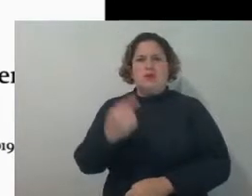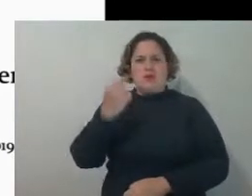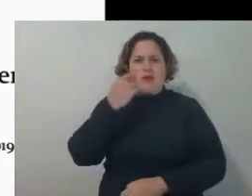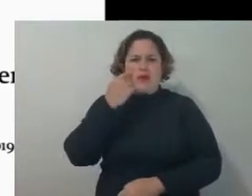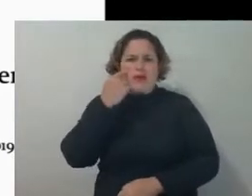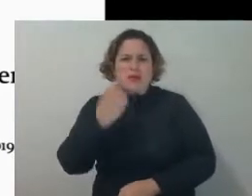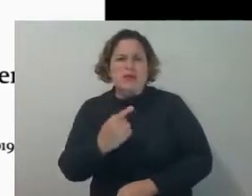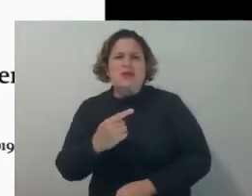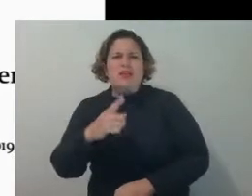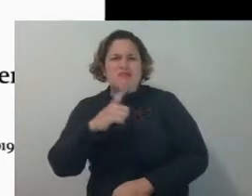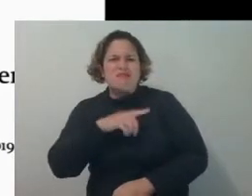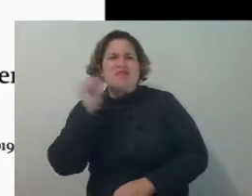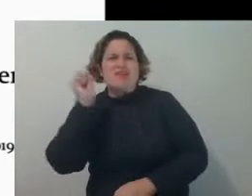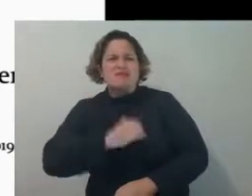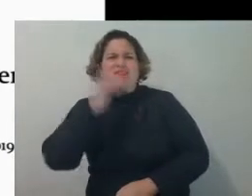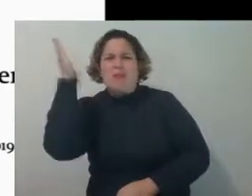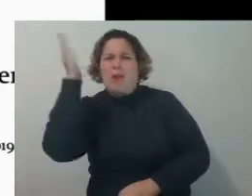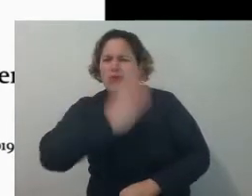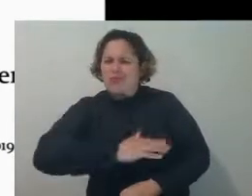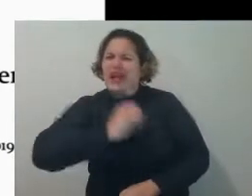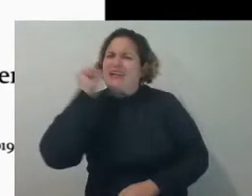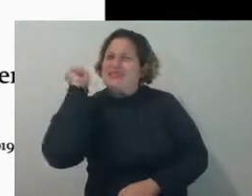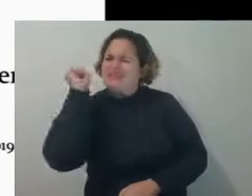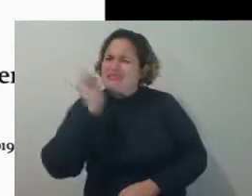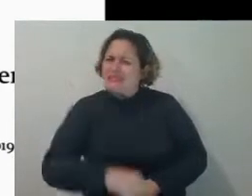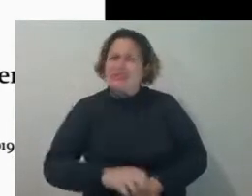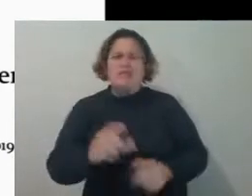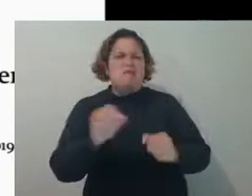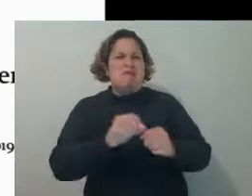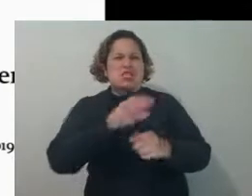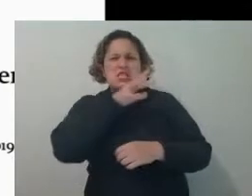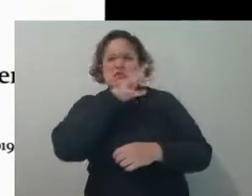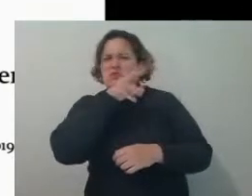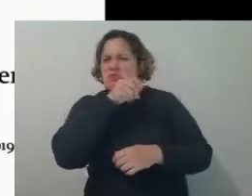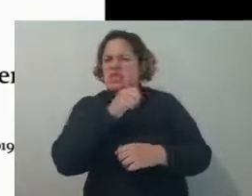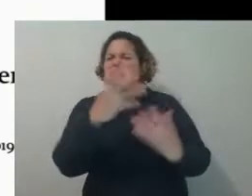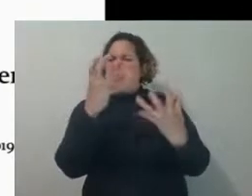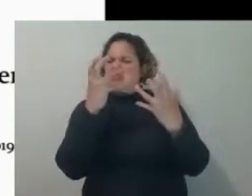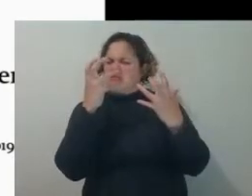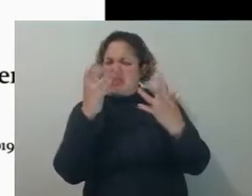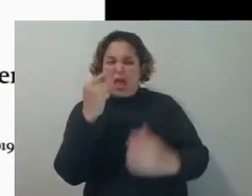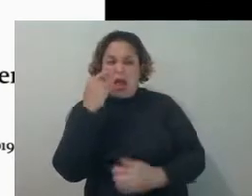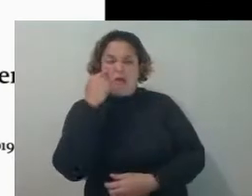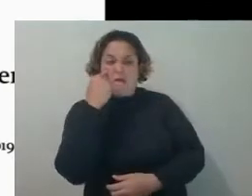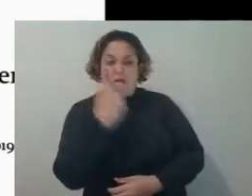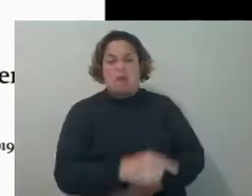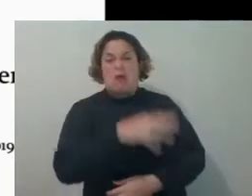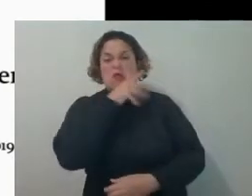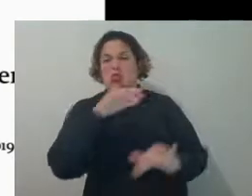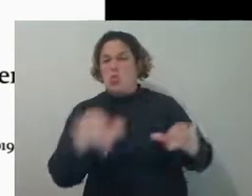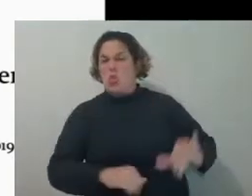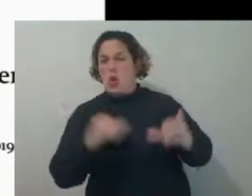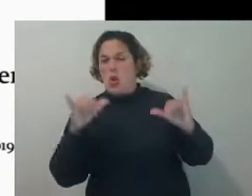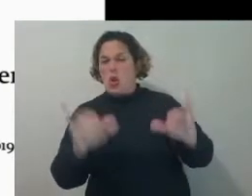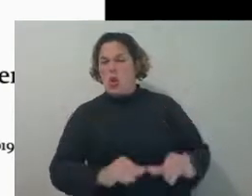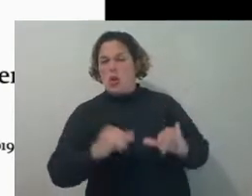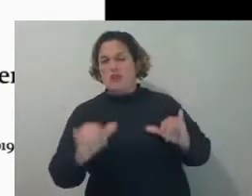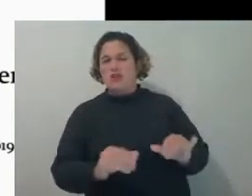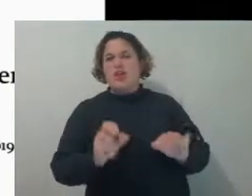uma crueldade intencional, se essa pessoa teve a intenção de causar,